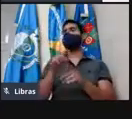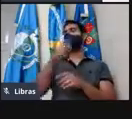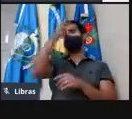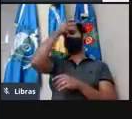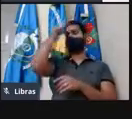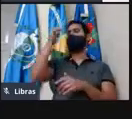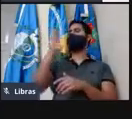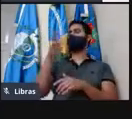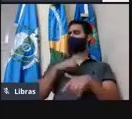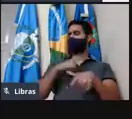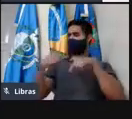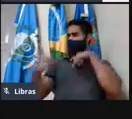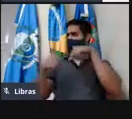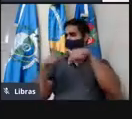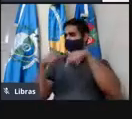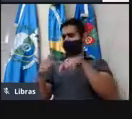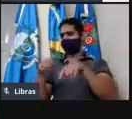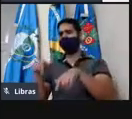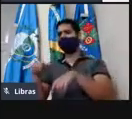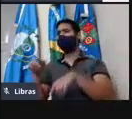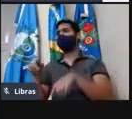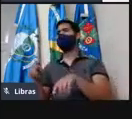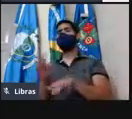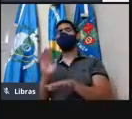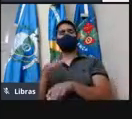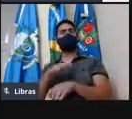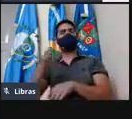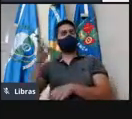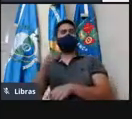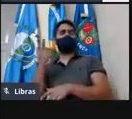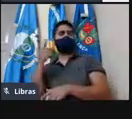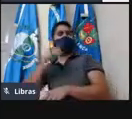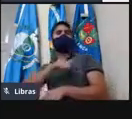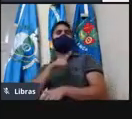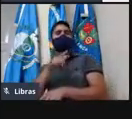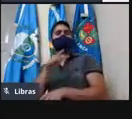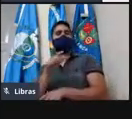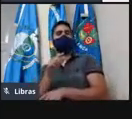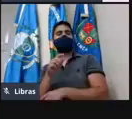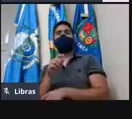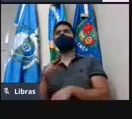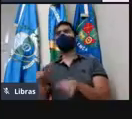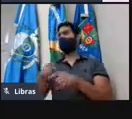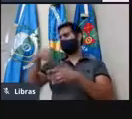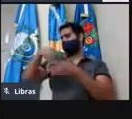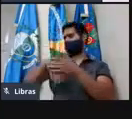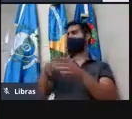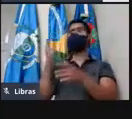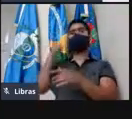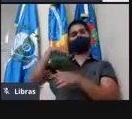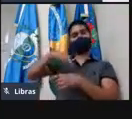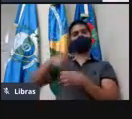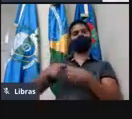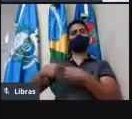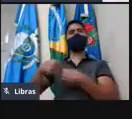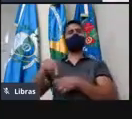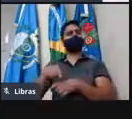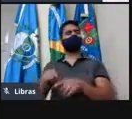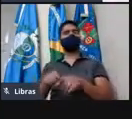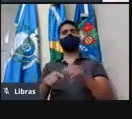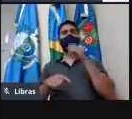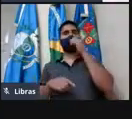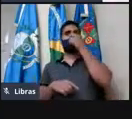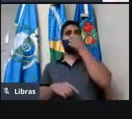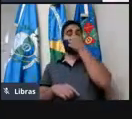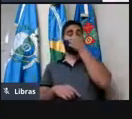muito trabalho nesse governo dele, mas eu tenho certeza que ele vai conseguir ganhar de novo e a gente vai conseguir isso para a nossa cidade, porque outra coisa também